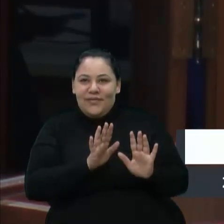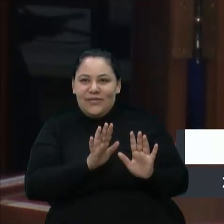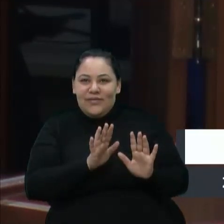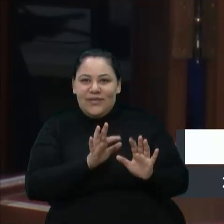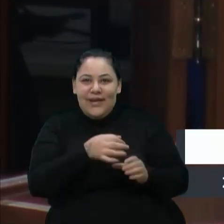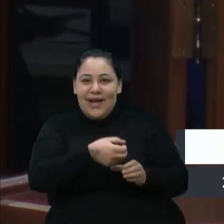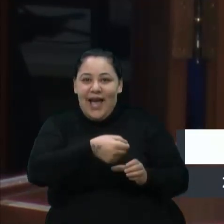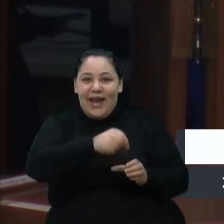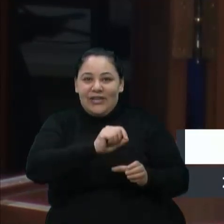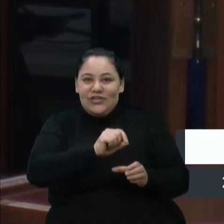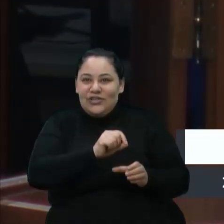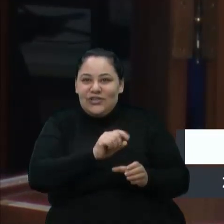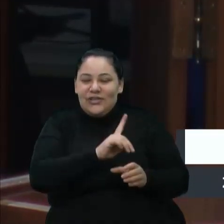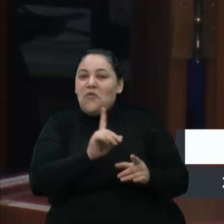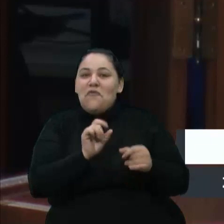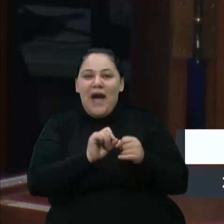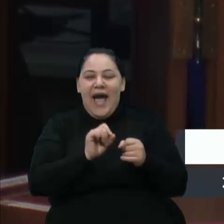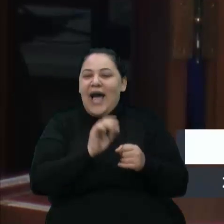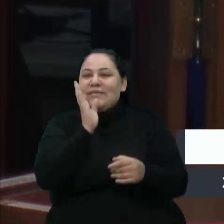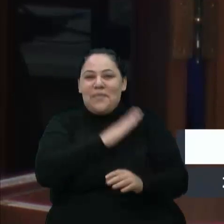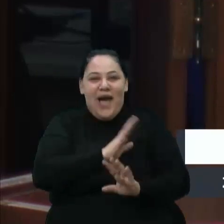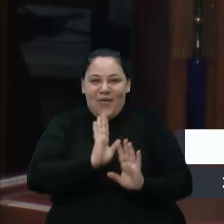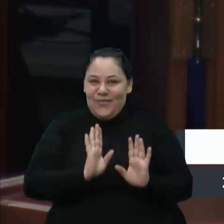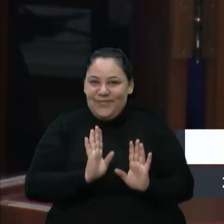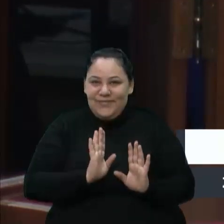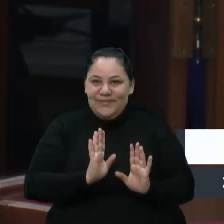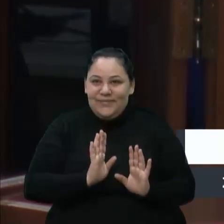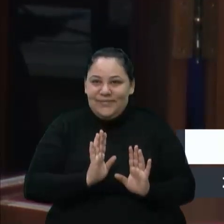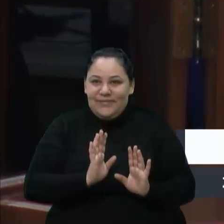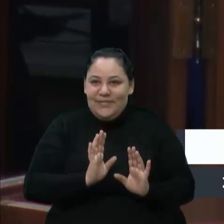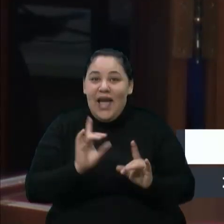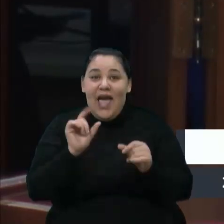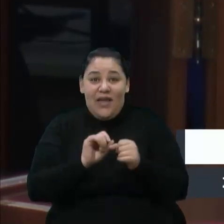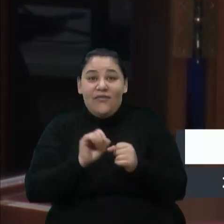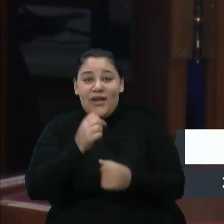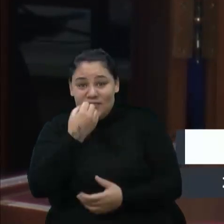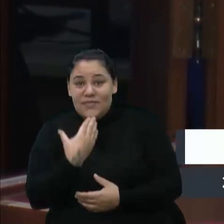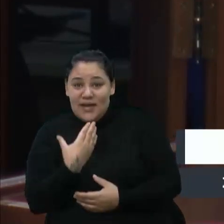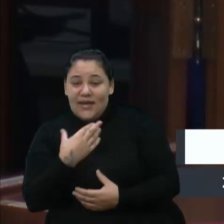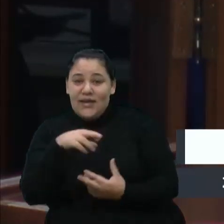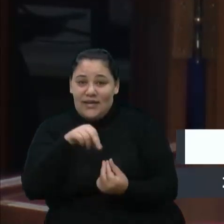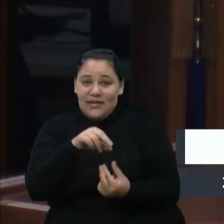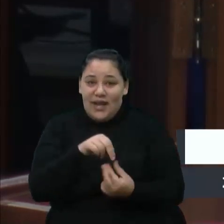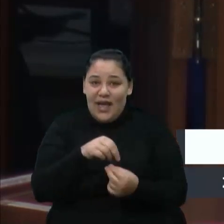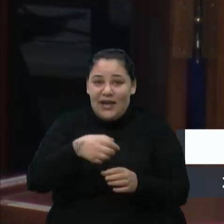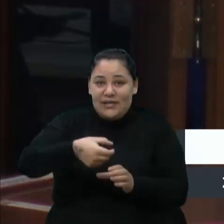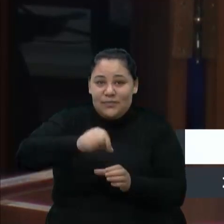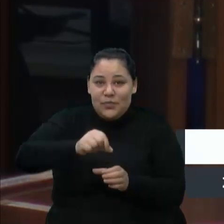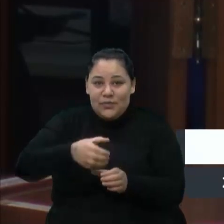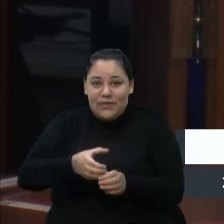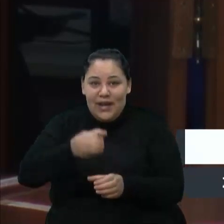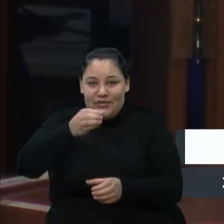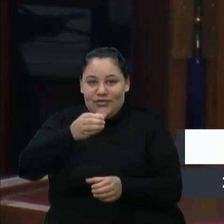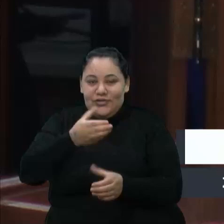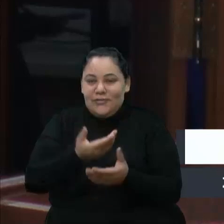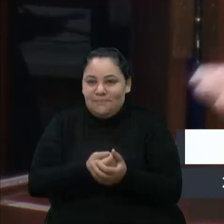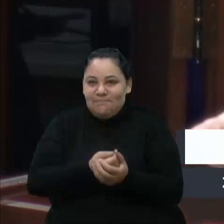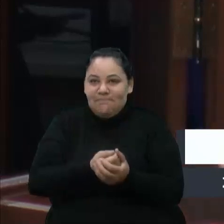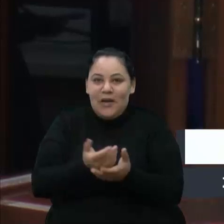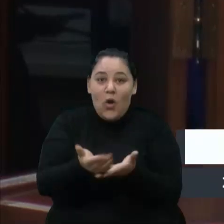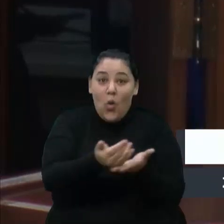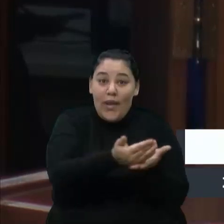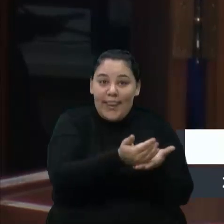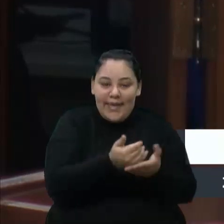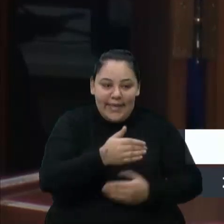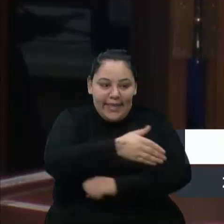faz, né, vereador Zanquim, nenhum mal. Ela faz um bem ser reciclada, ela ser recolhida, né, da